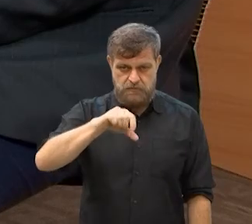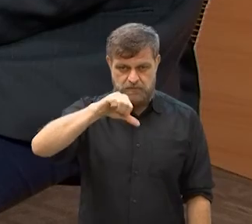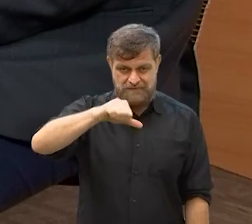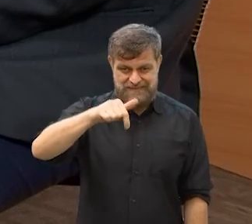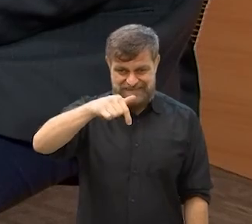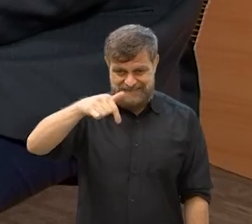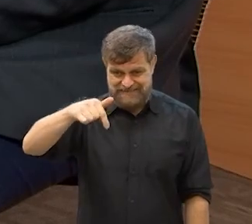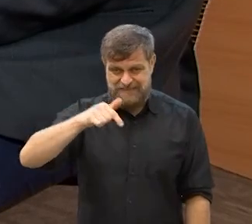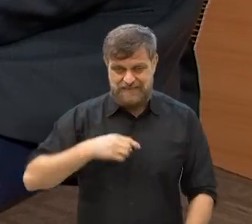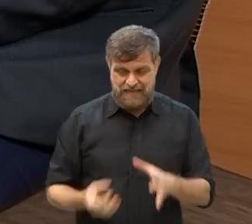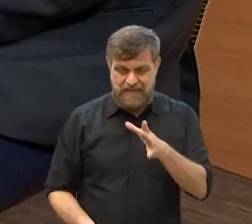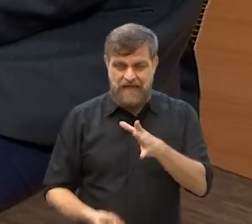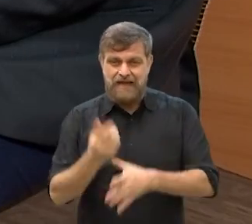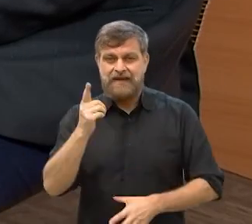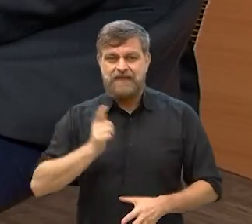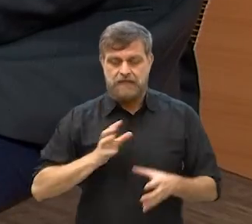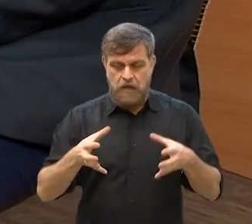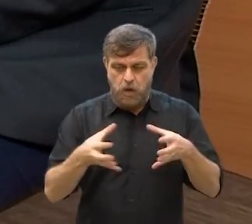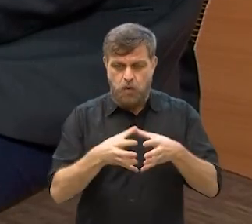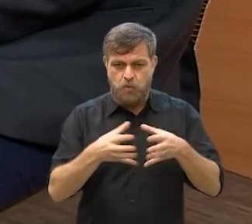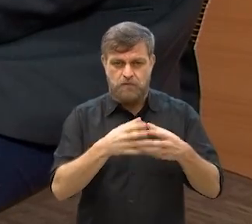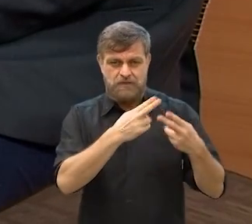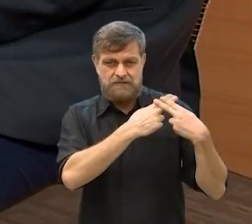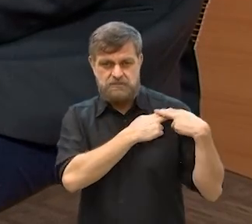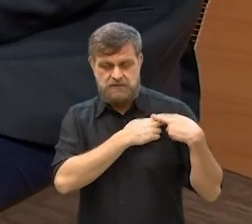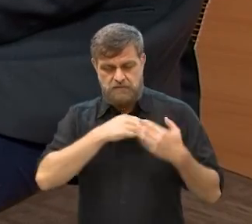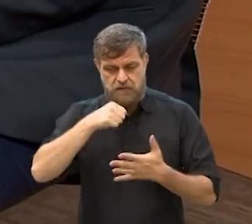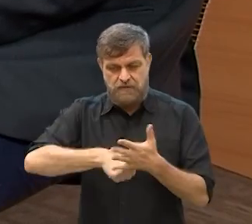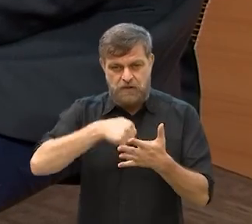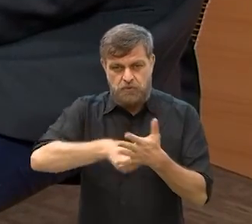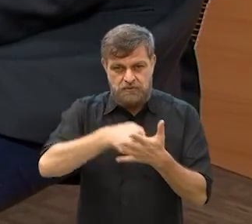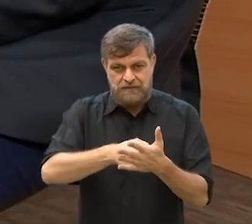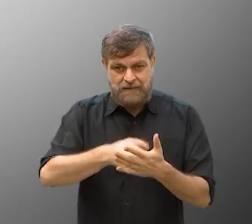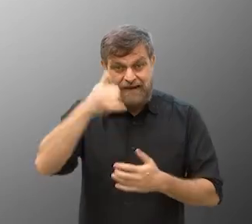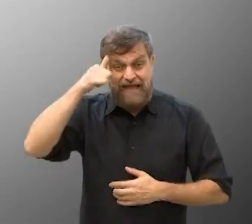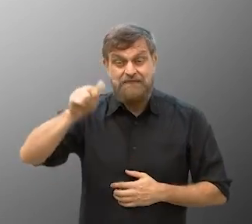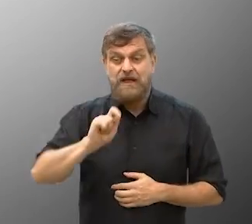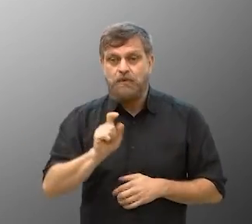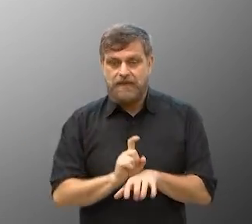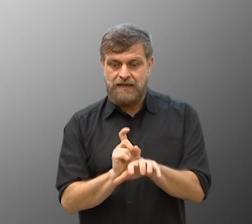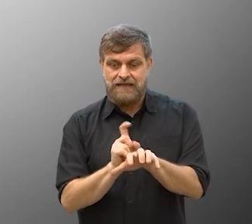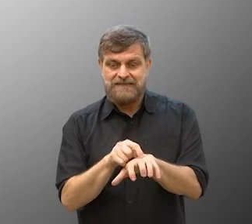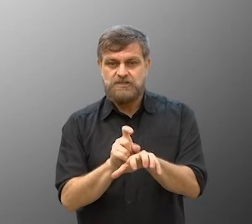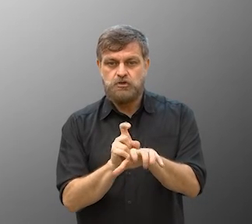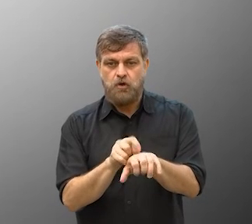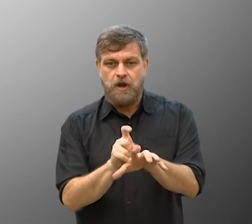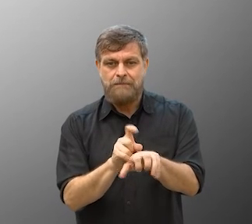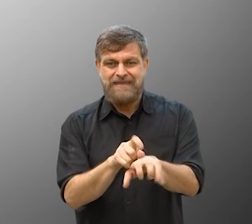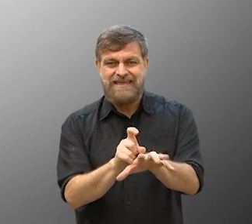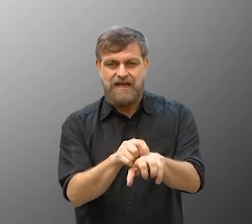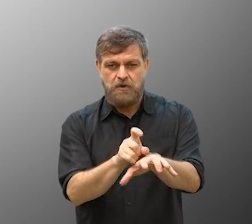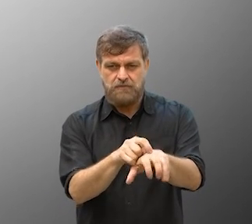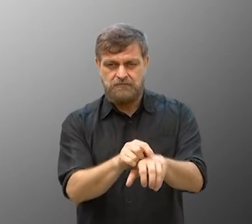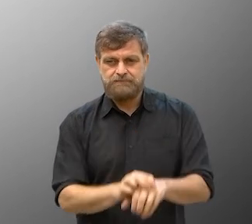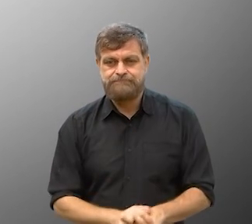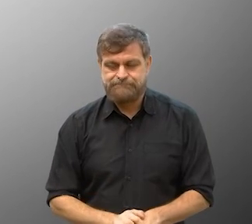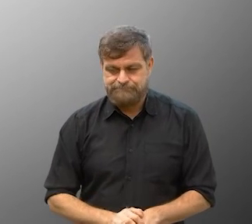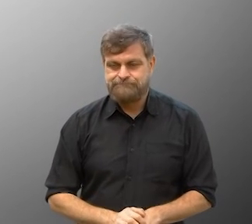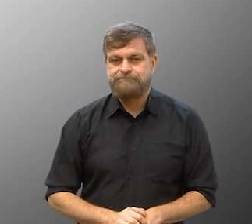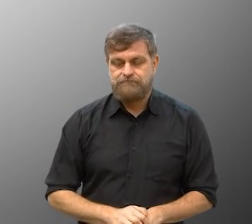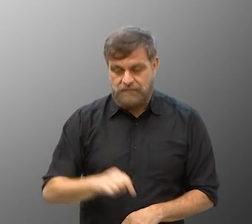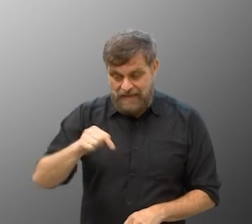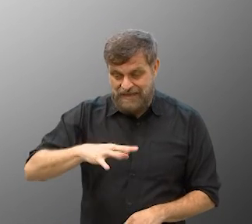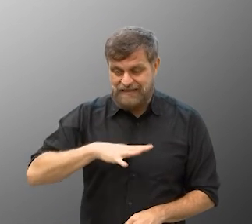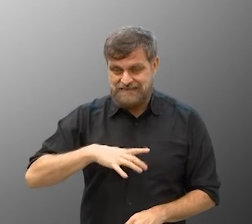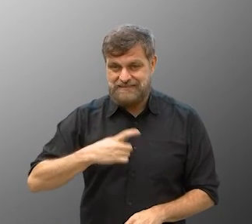que quer criar uma força-tarefa para combater escorpiões na cidade. Nesse último semestre na nossa